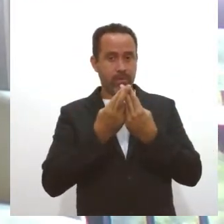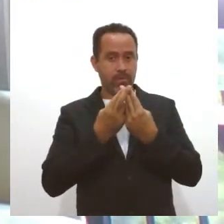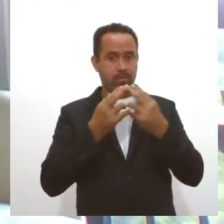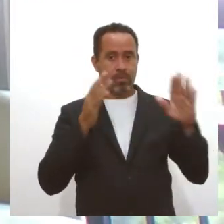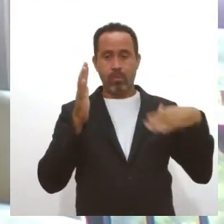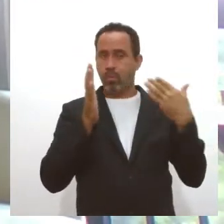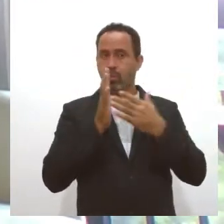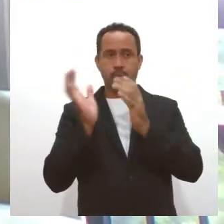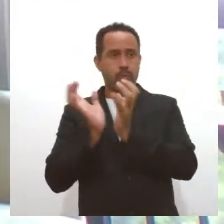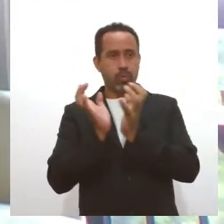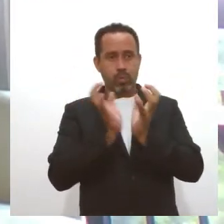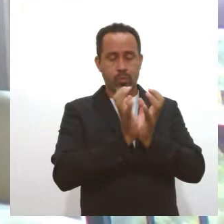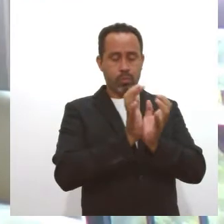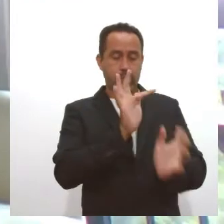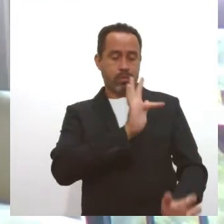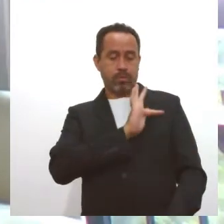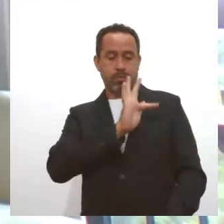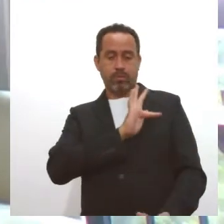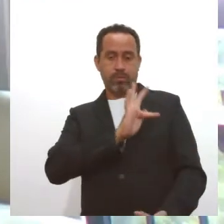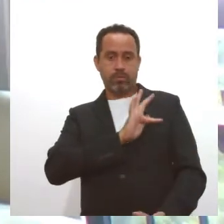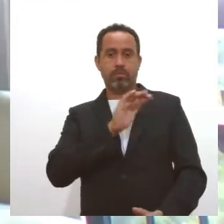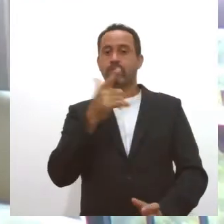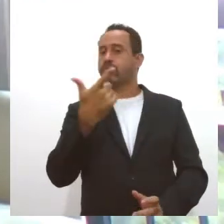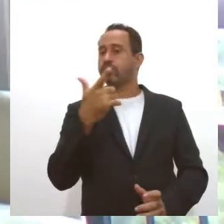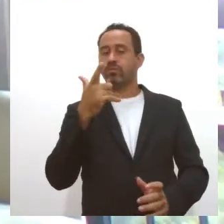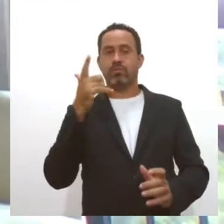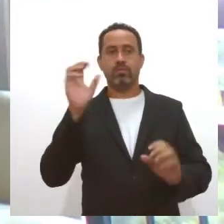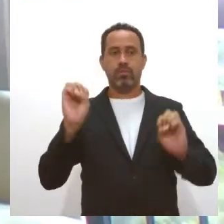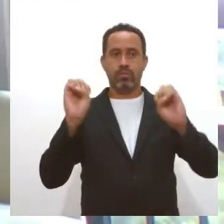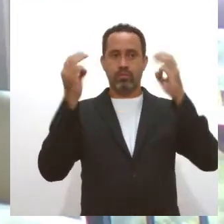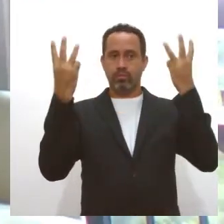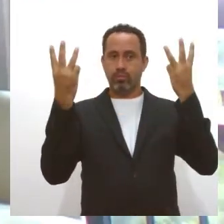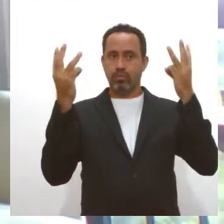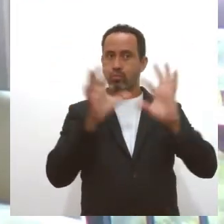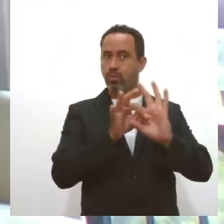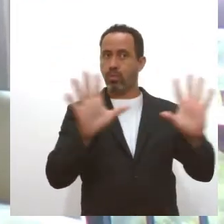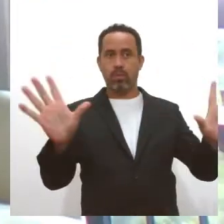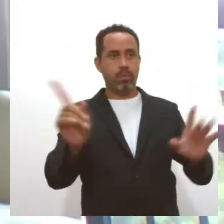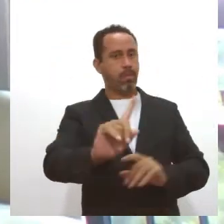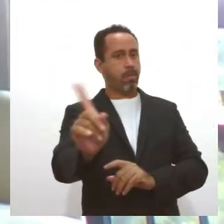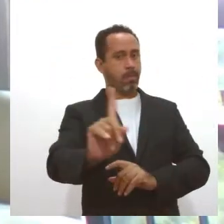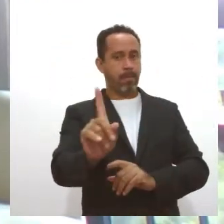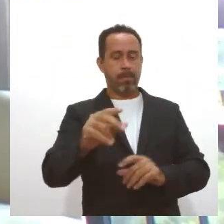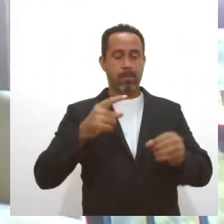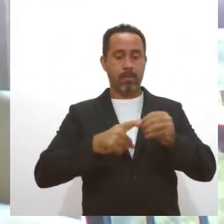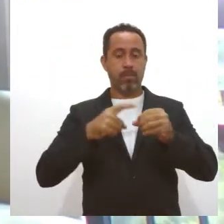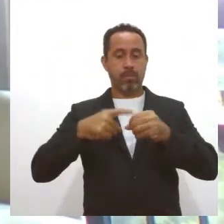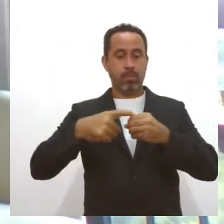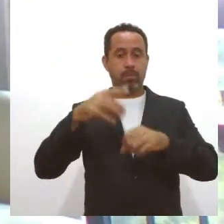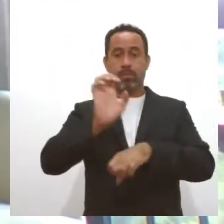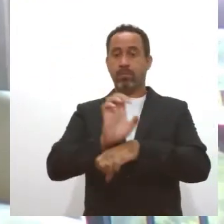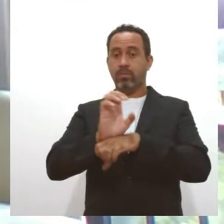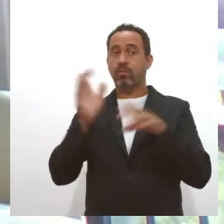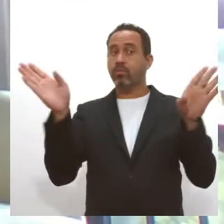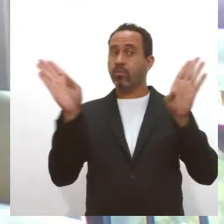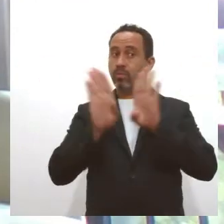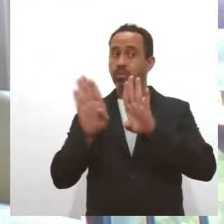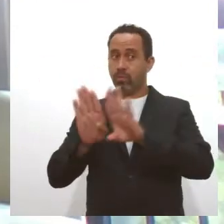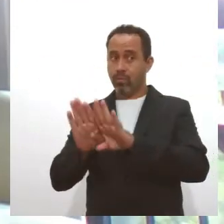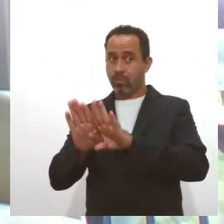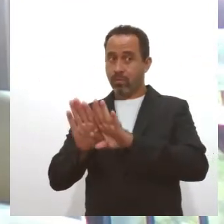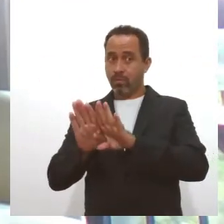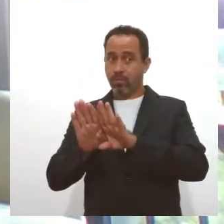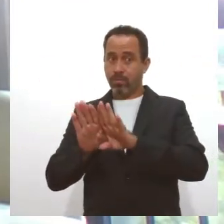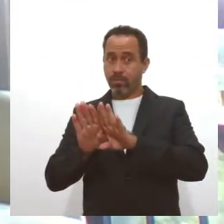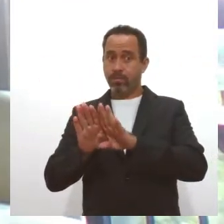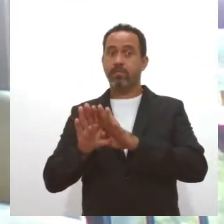de fiscalização, não havia nenhum evento autorizado pelo município ou pelo estado, então ficou fácil as equipes fazerem